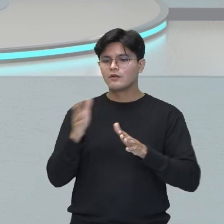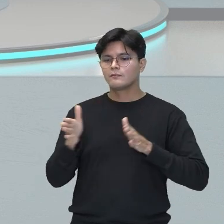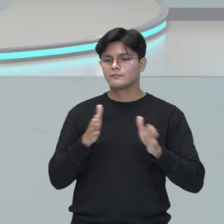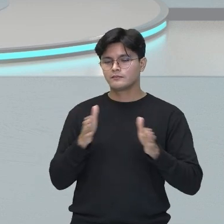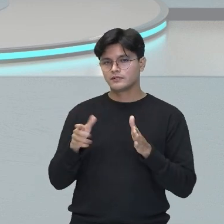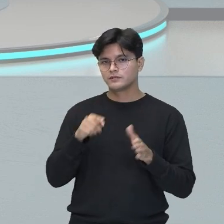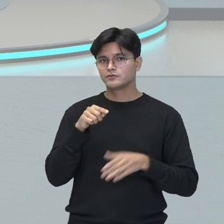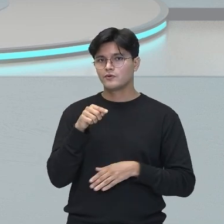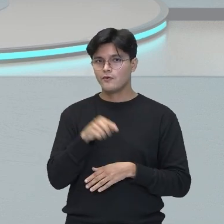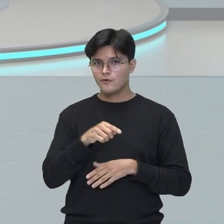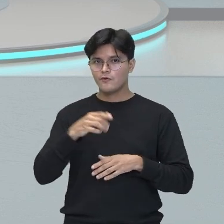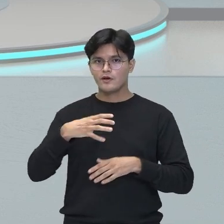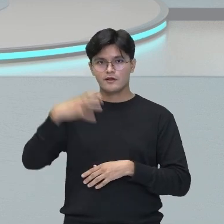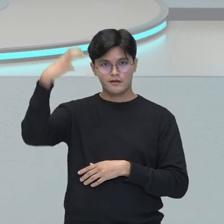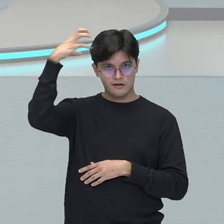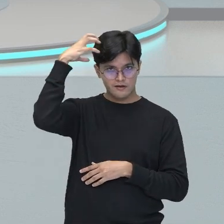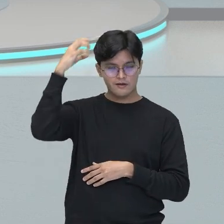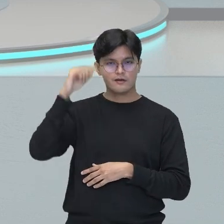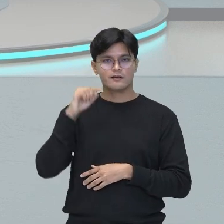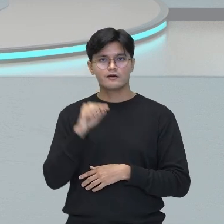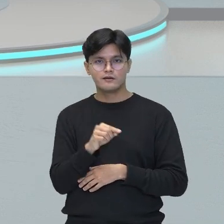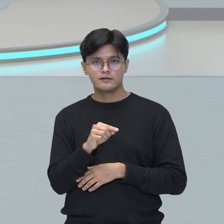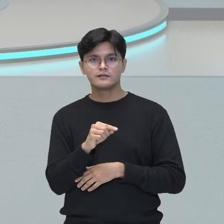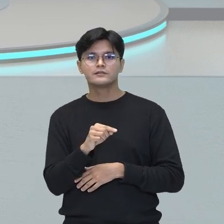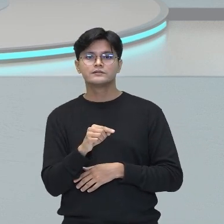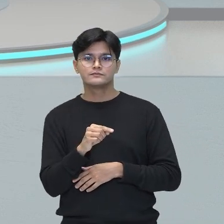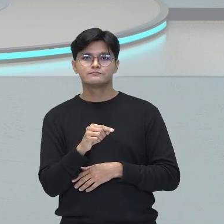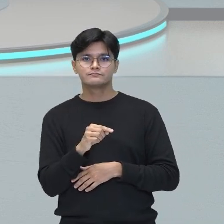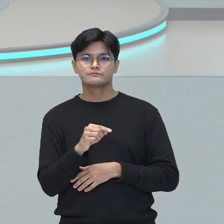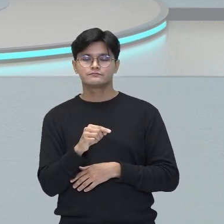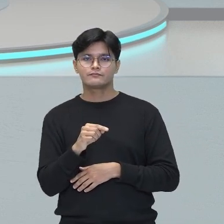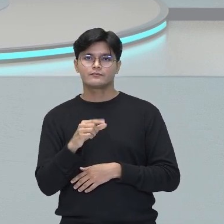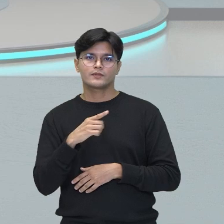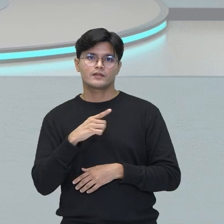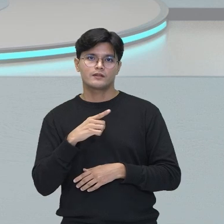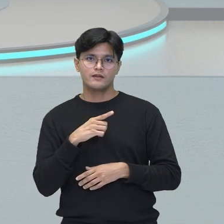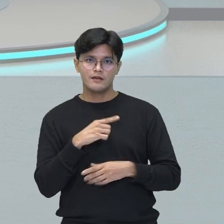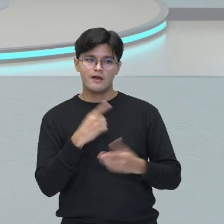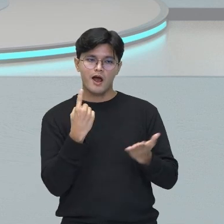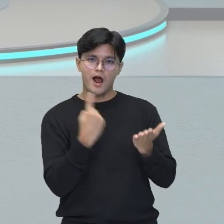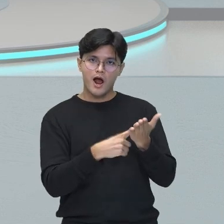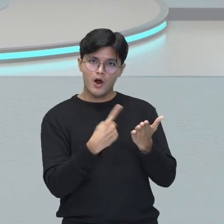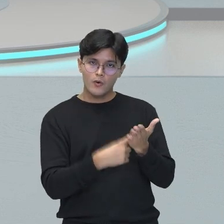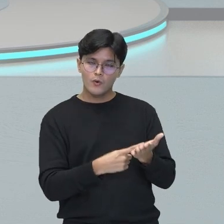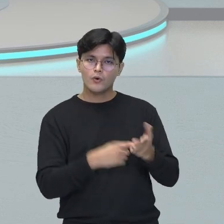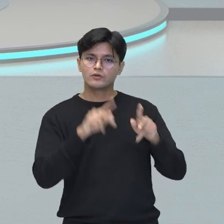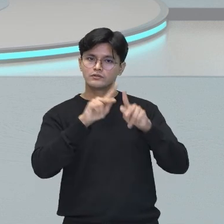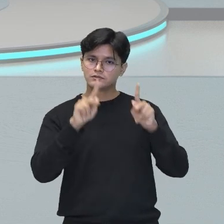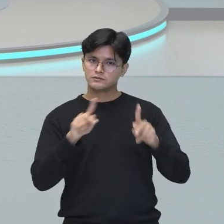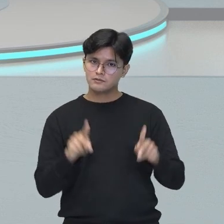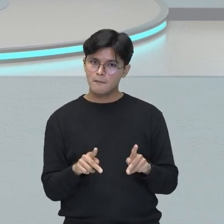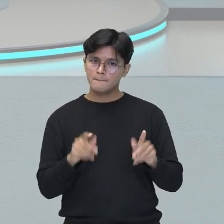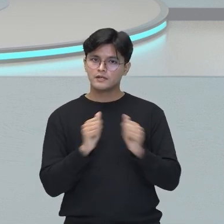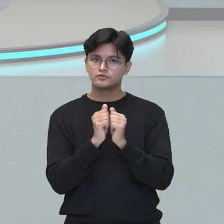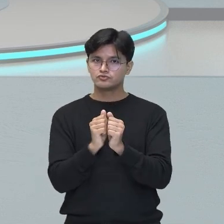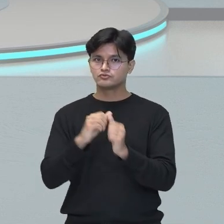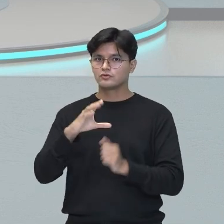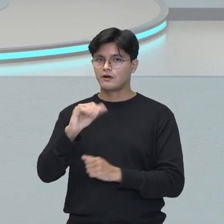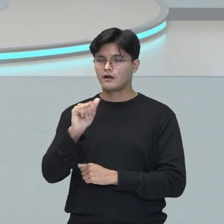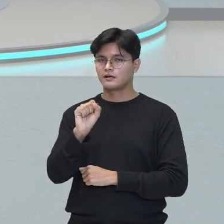perdão assinada a paz com Castela que foi dentre e 1385